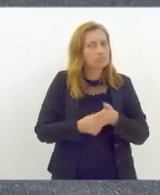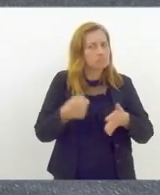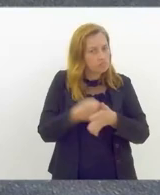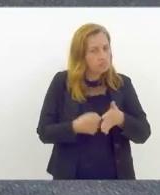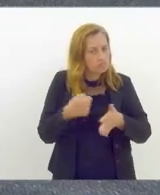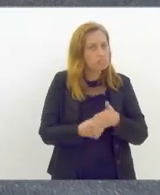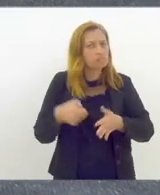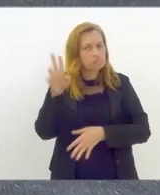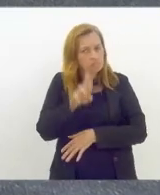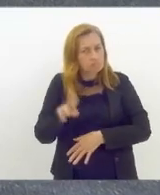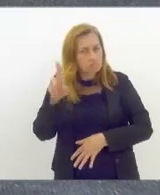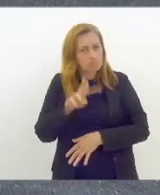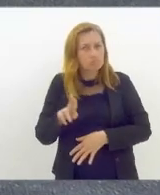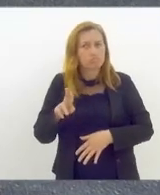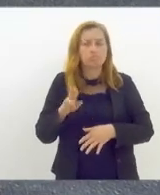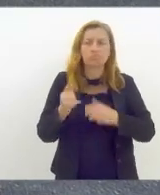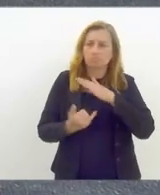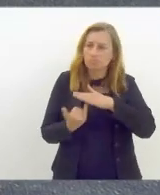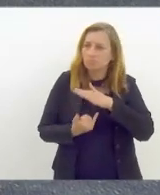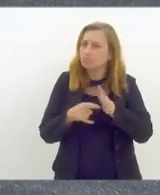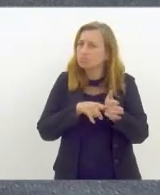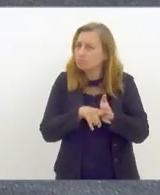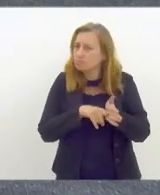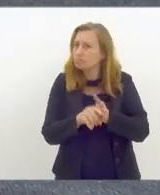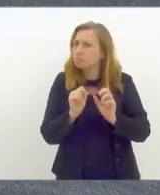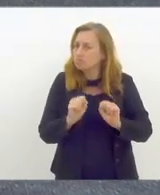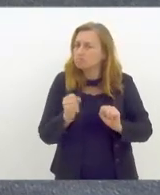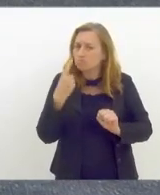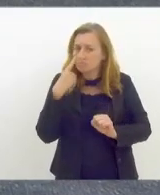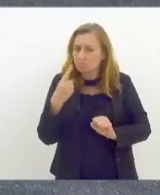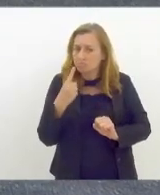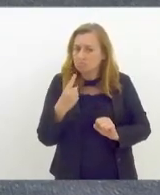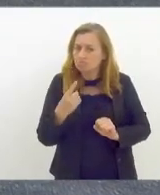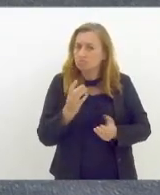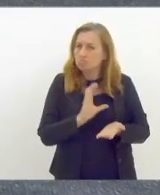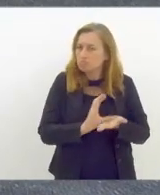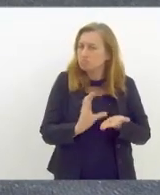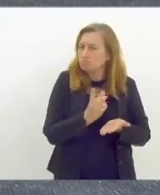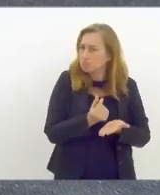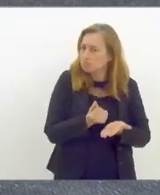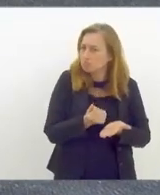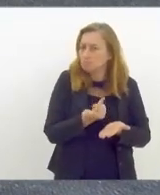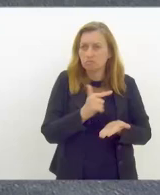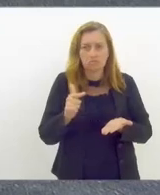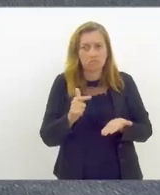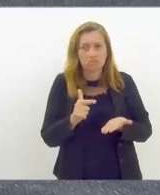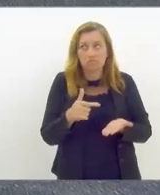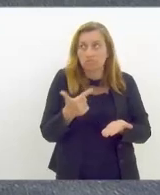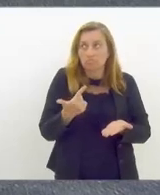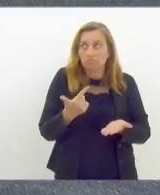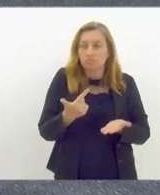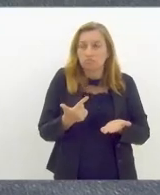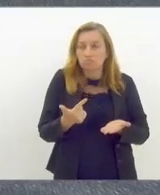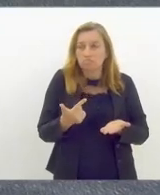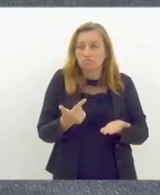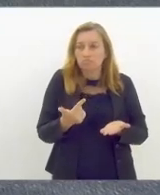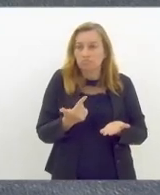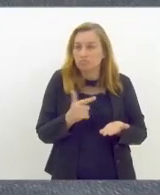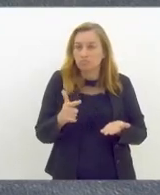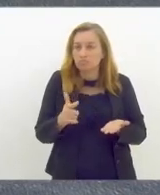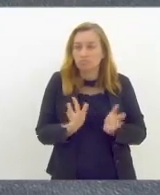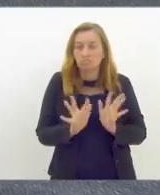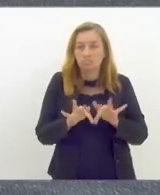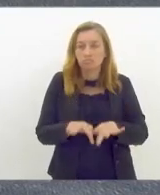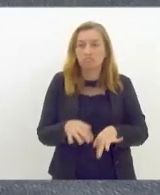universidades e os institutos de pesquisa possam reaver esse recurso, porque sem esse recurso não vão fechar o exercício de